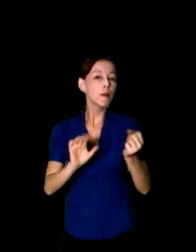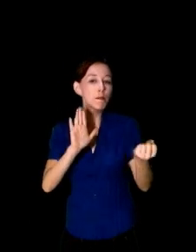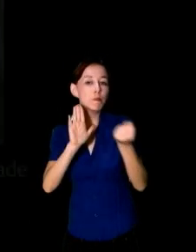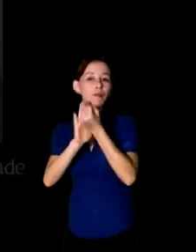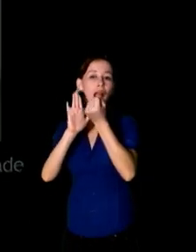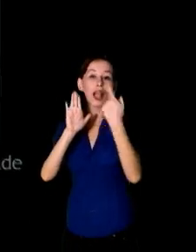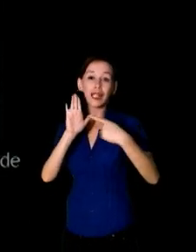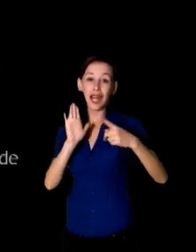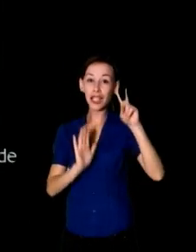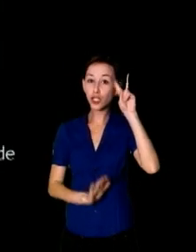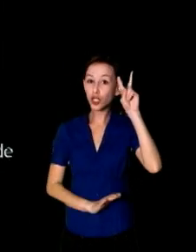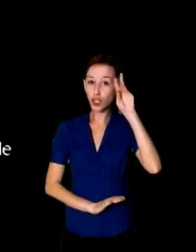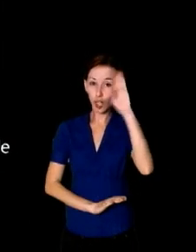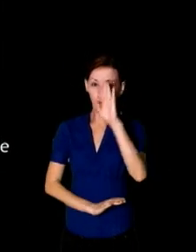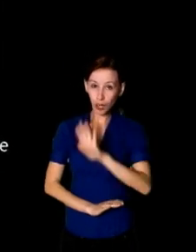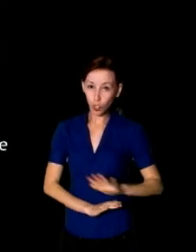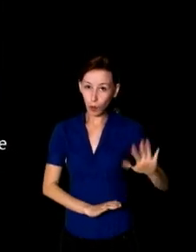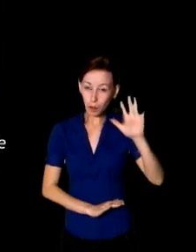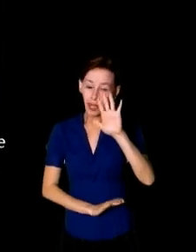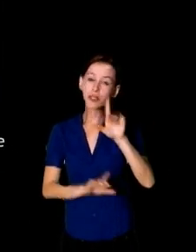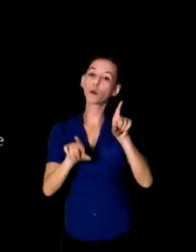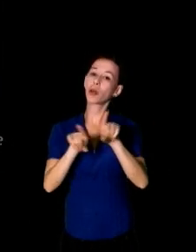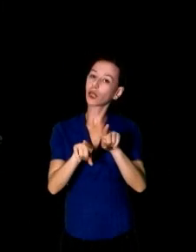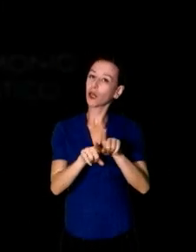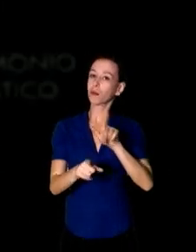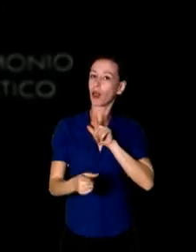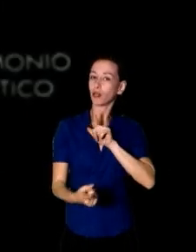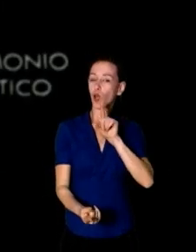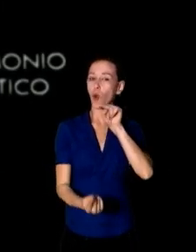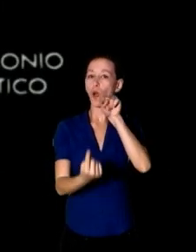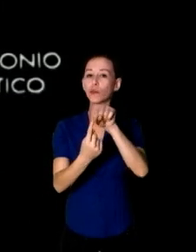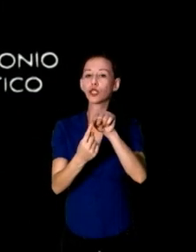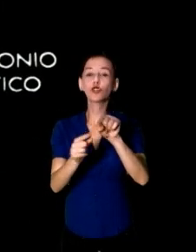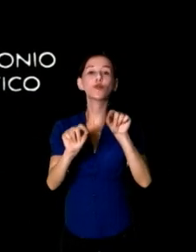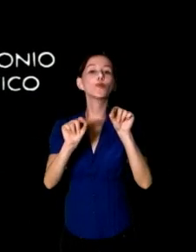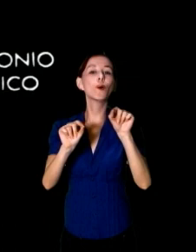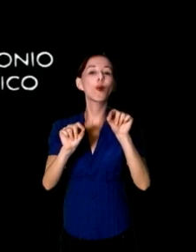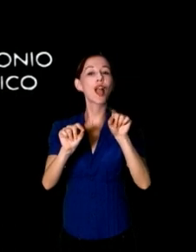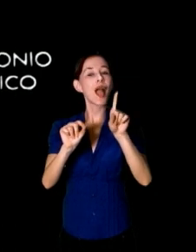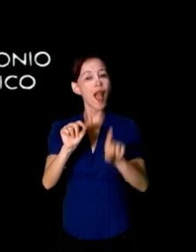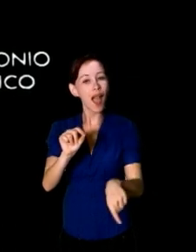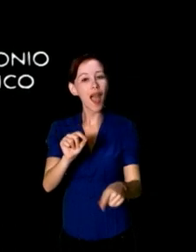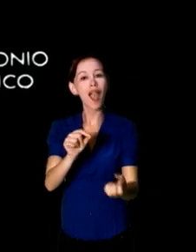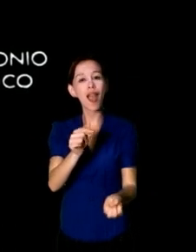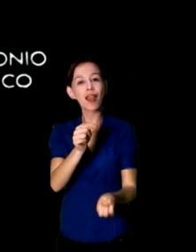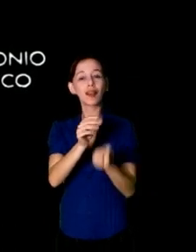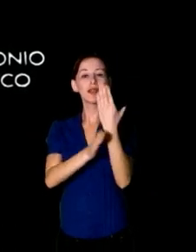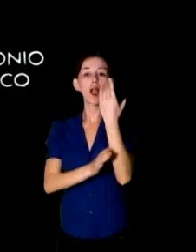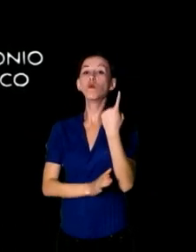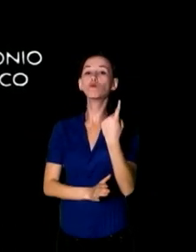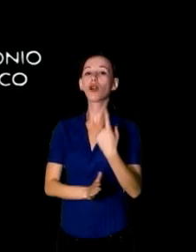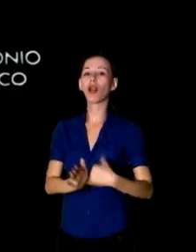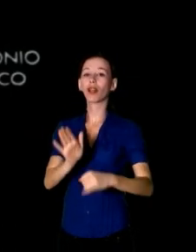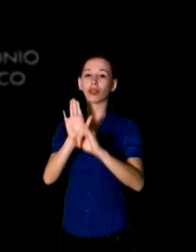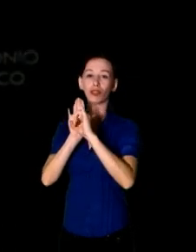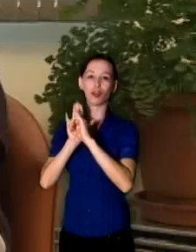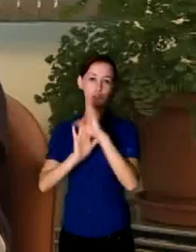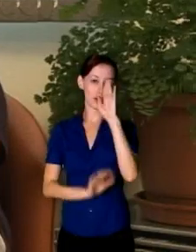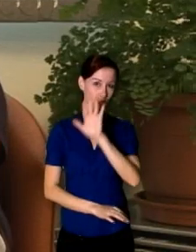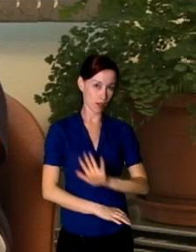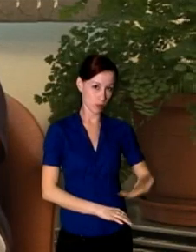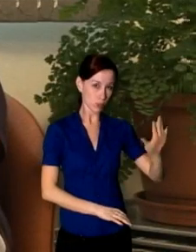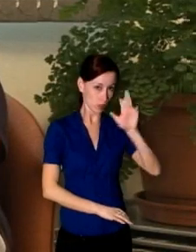do Brasil, e com um objetivo muito claro, que é o de criar a identidade nacional. E,